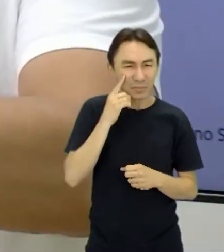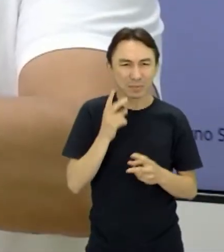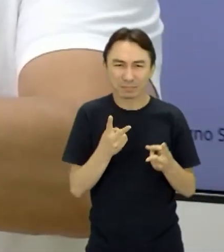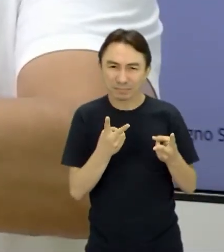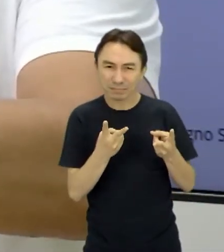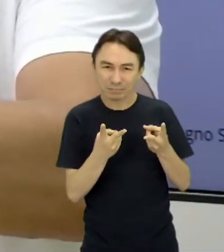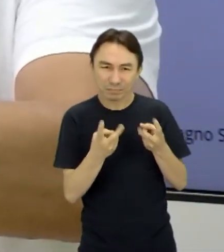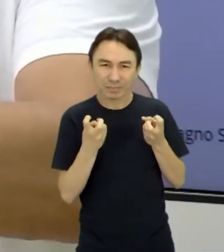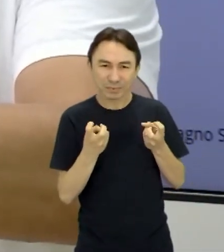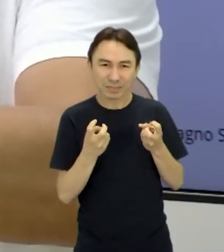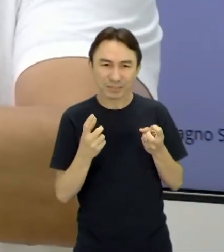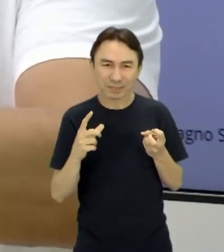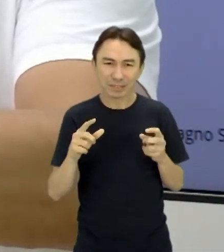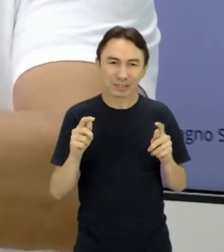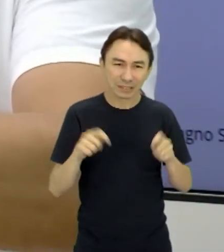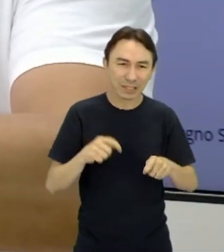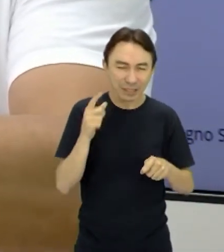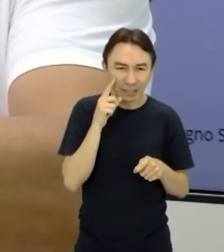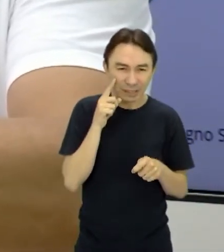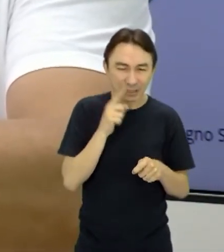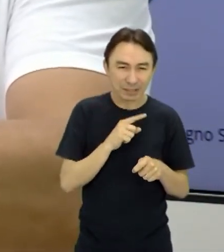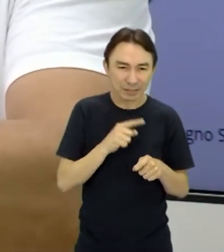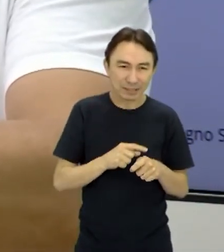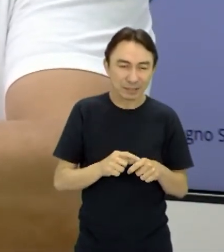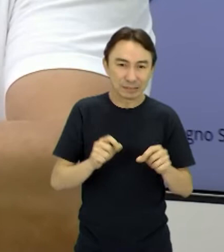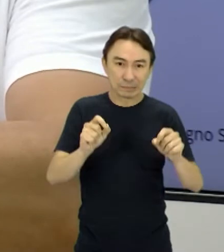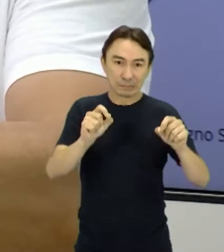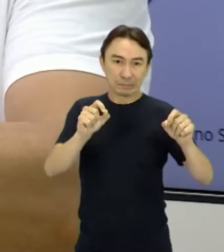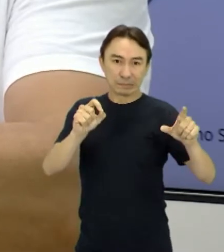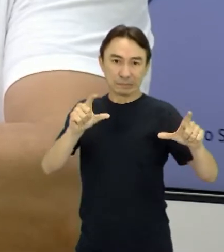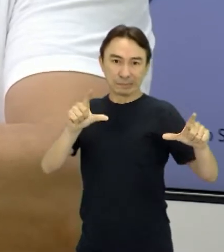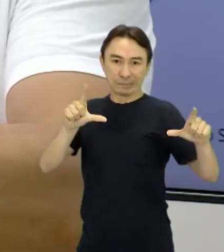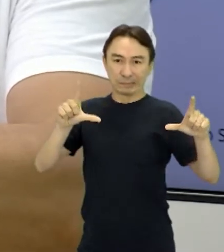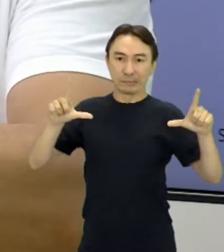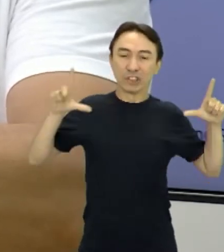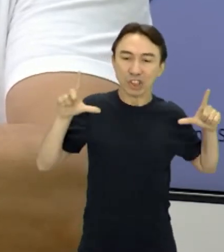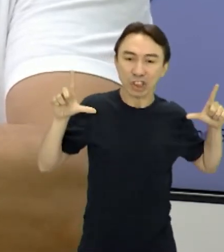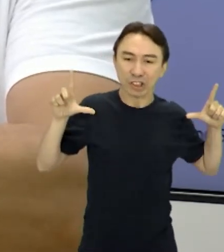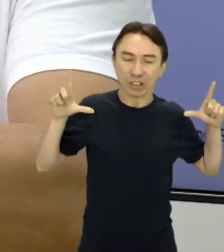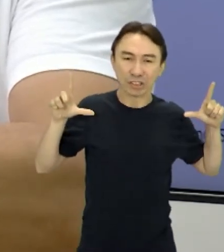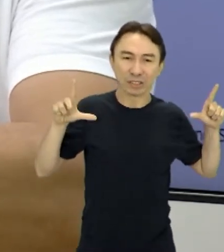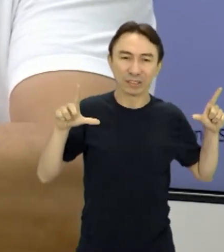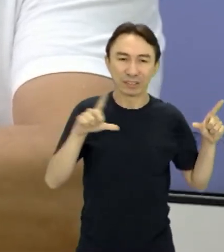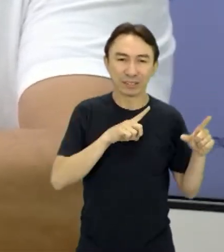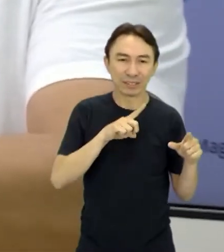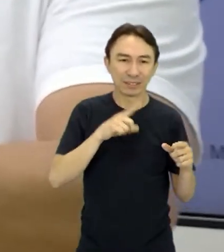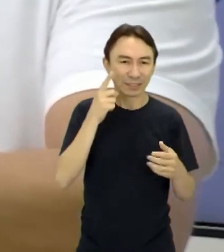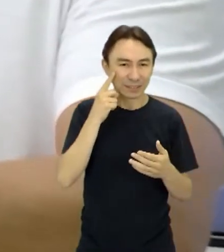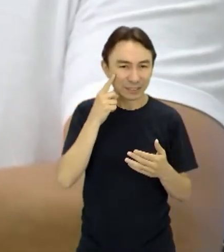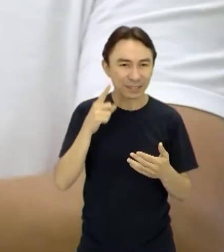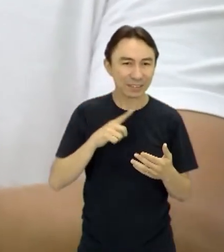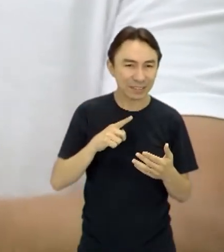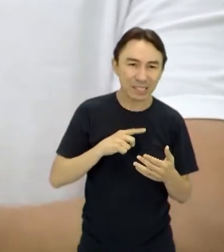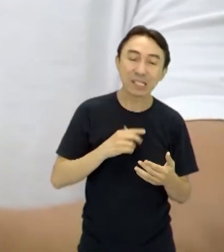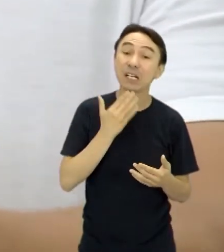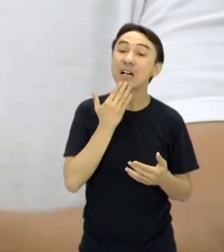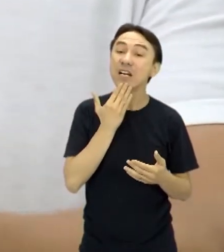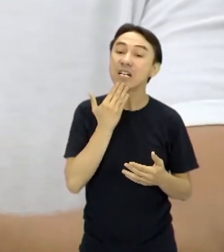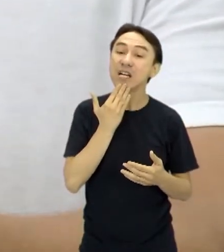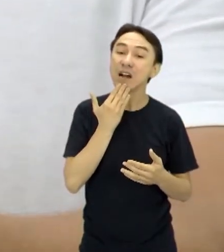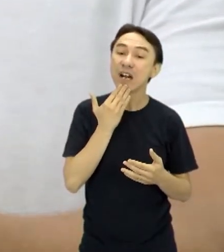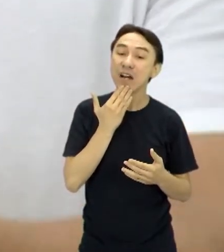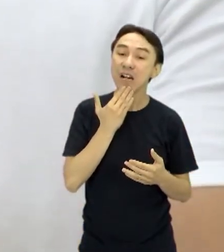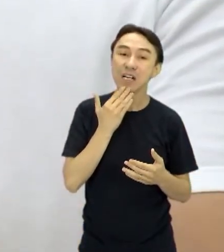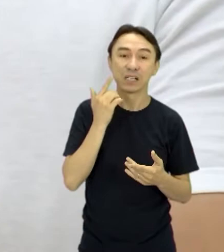dá para fazer um zoom bem caprichado aqui para pegar deformações que tem na bola de isopor, ó. Porque essas deformações aí, ó,